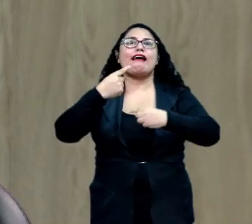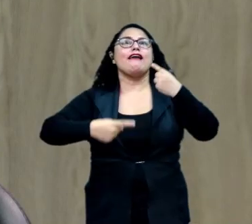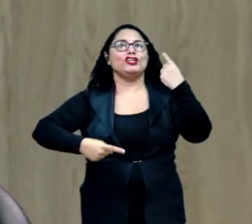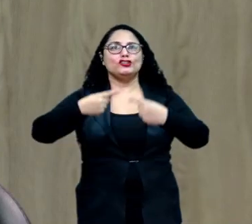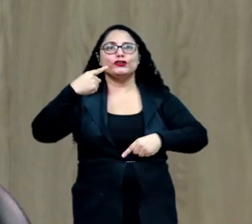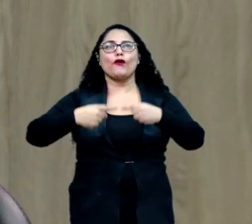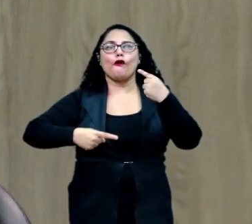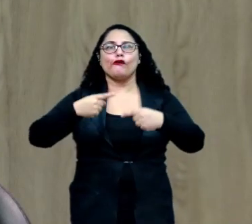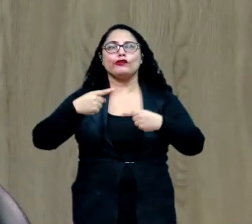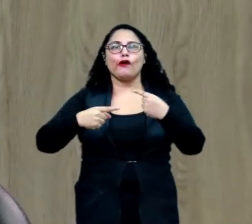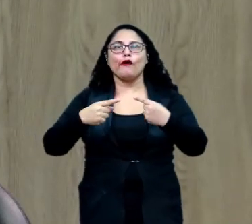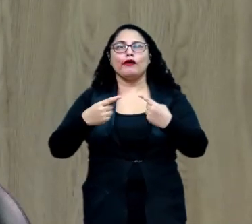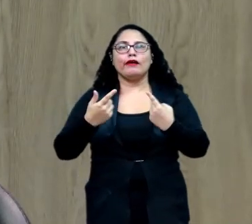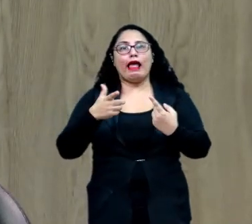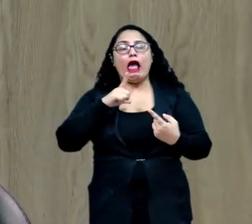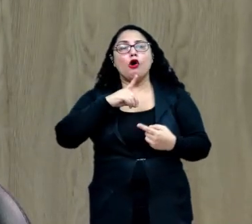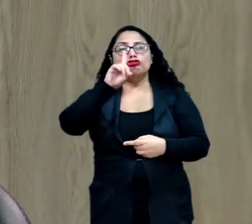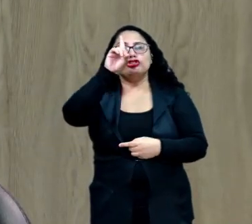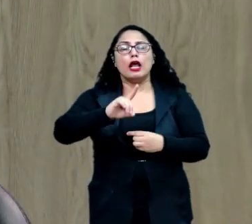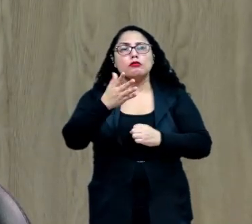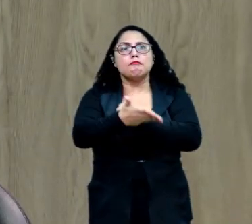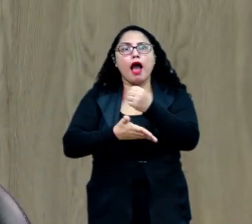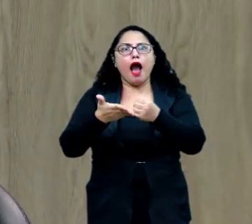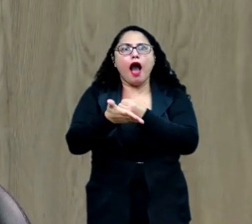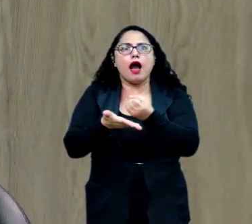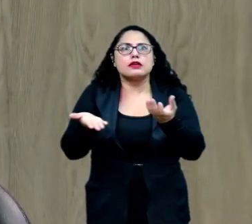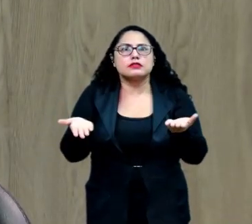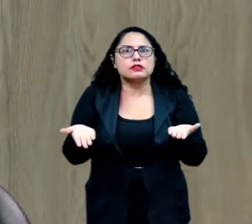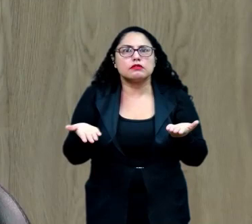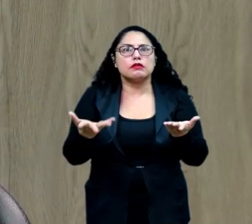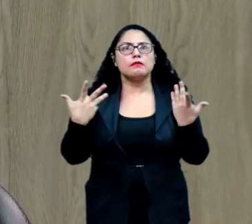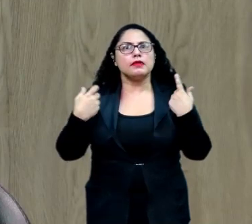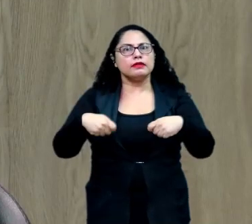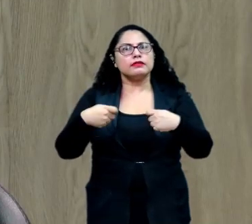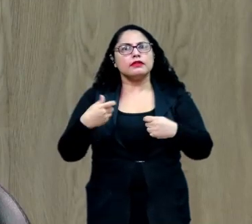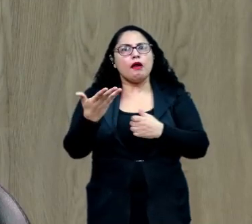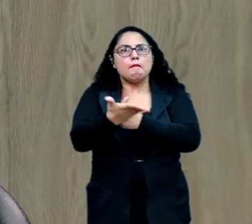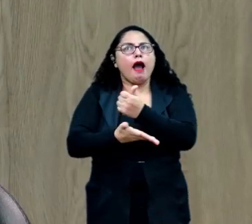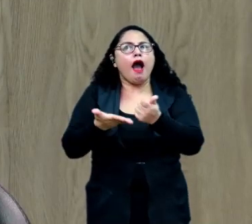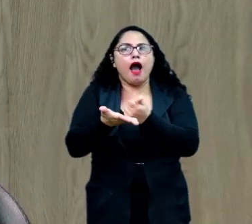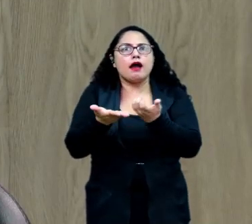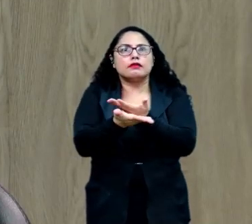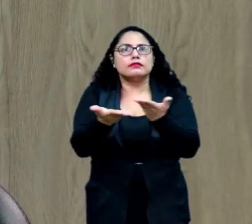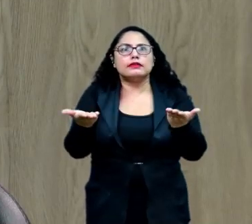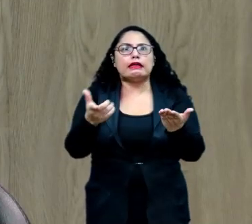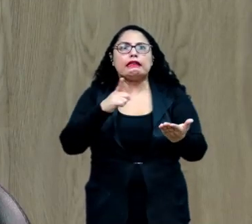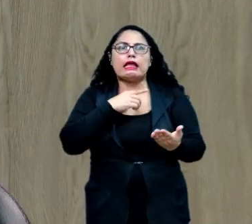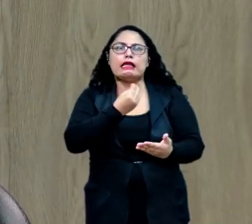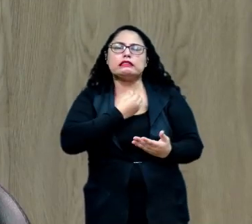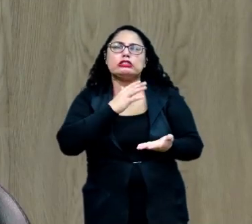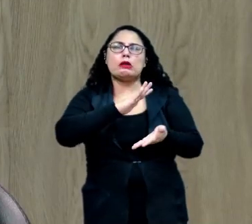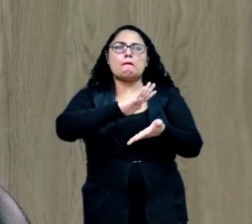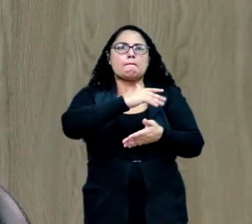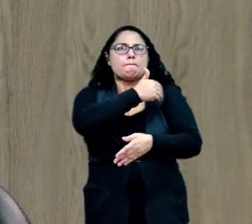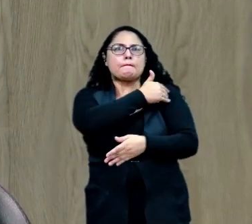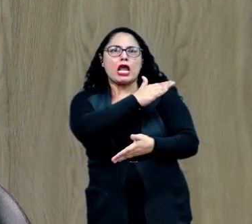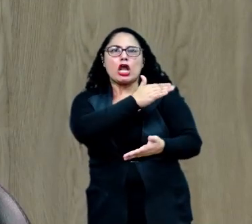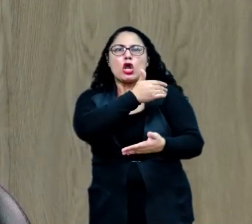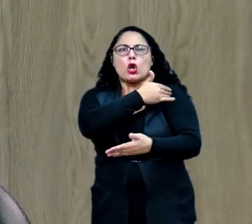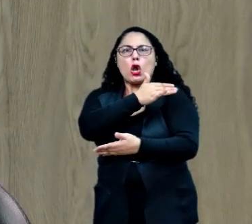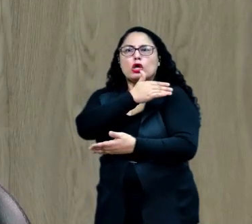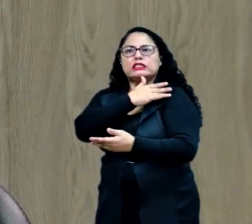discussão, quando não deveria ser um direito básico, né? Uma necessidade básica, e ainda existe muito preconceito em relação a